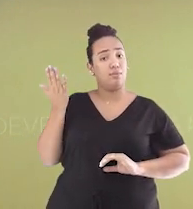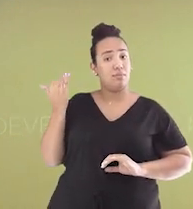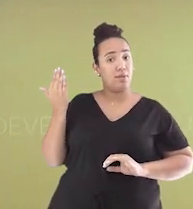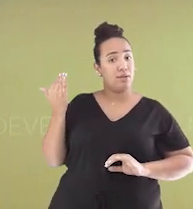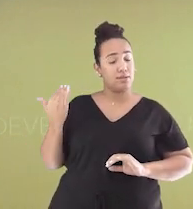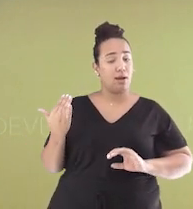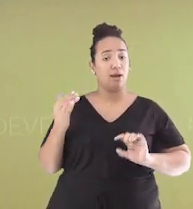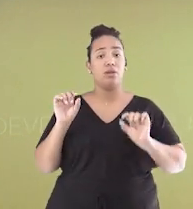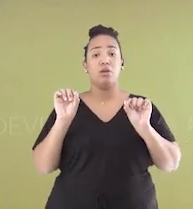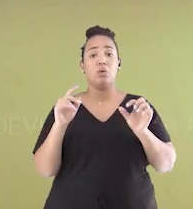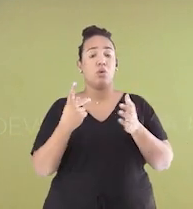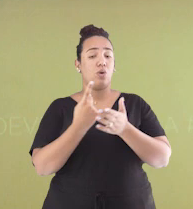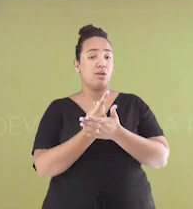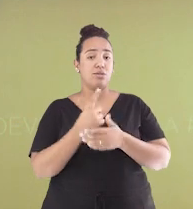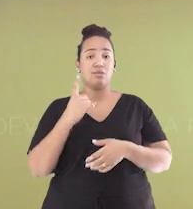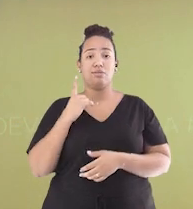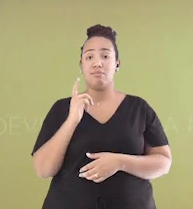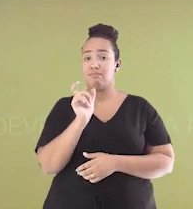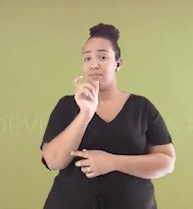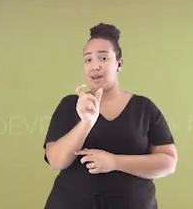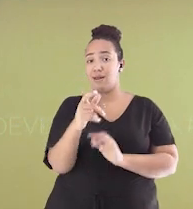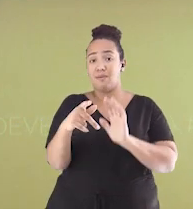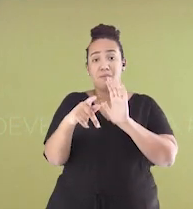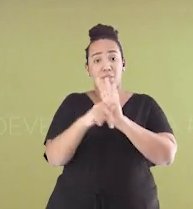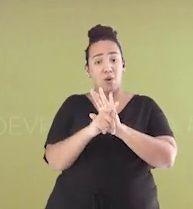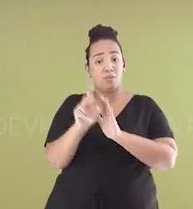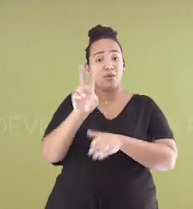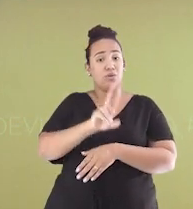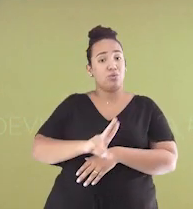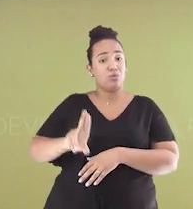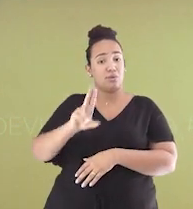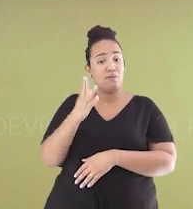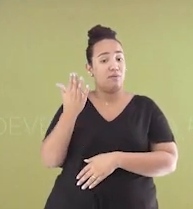emprega palavras e expressões usadas antigamente.